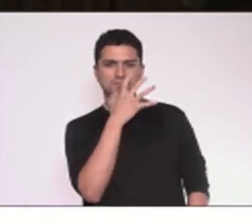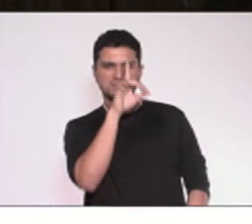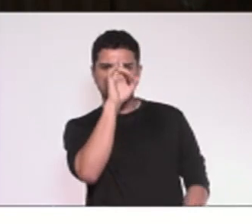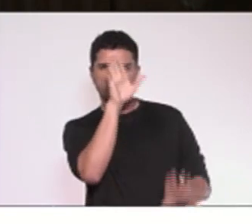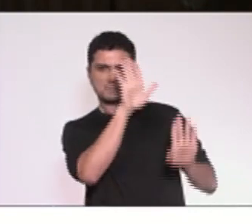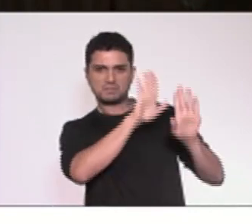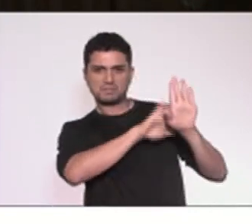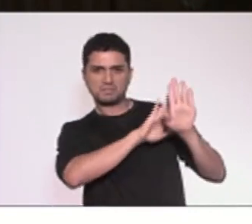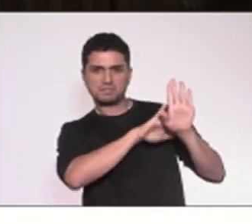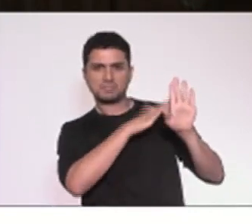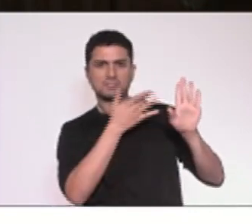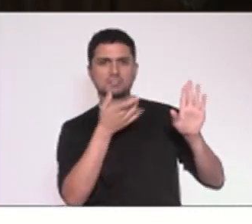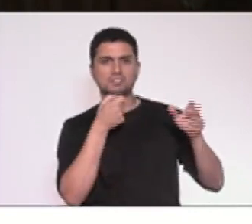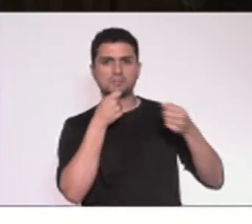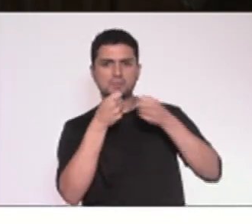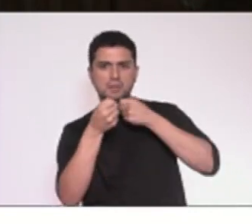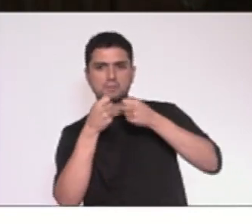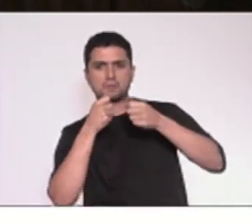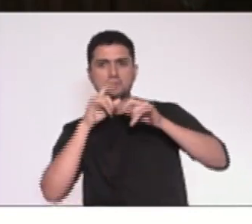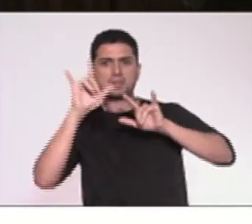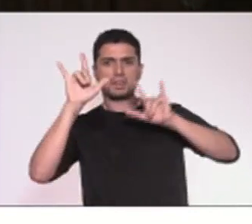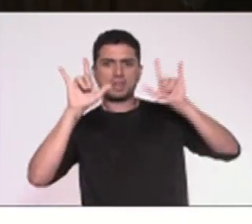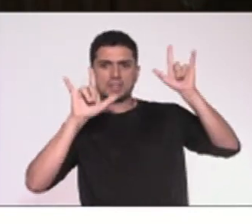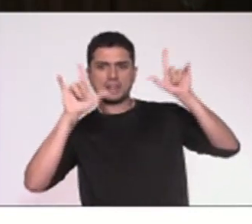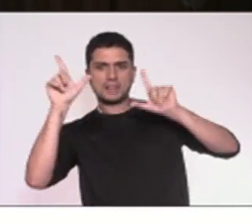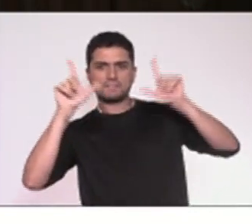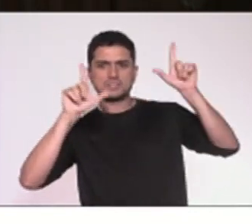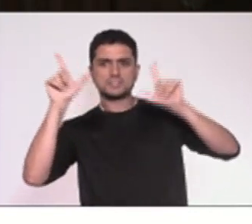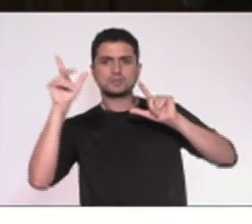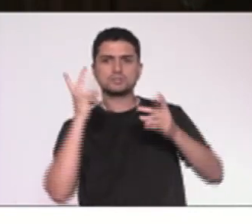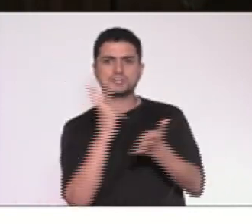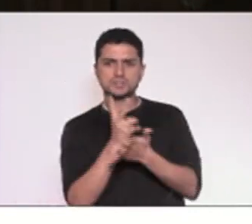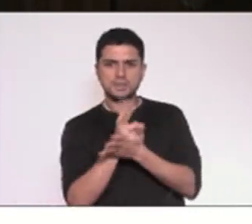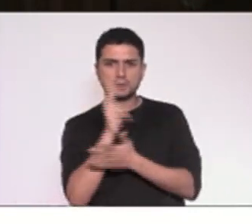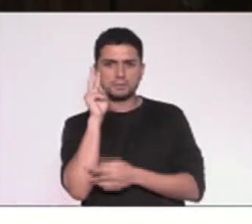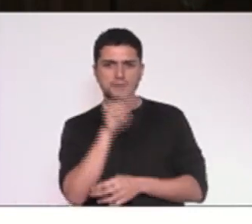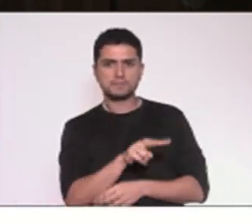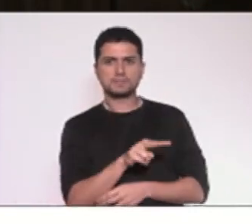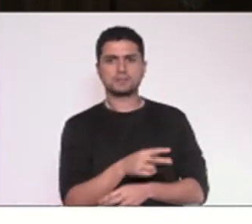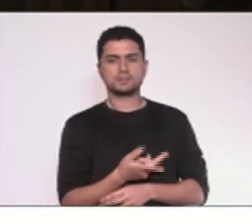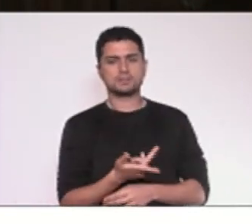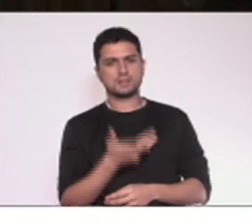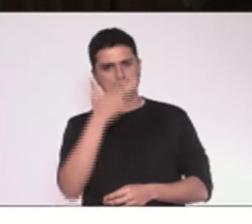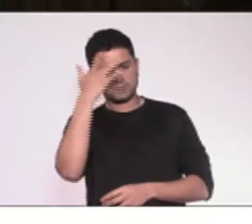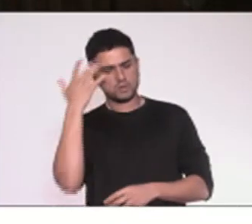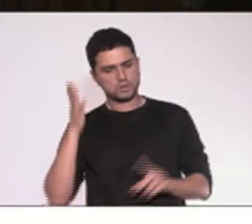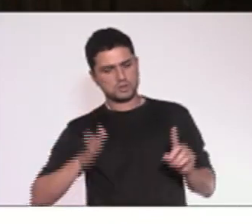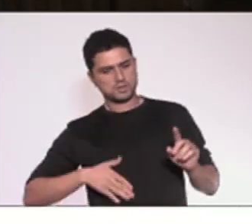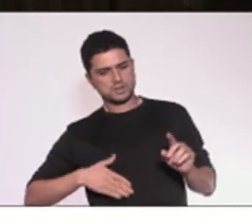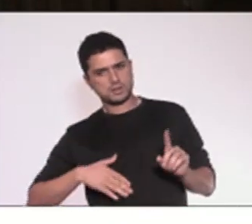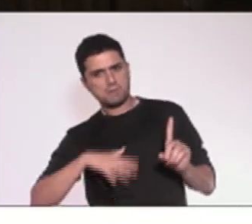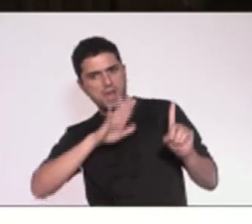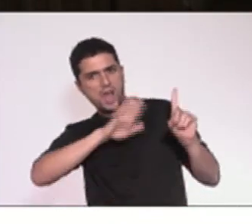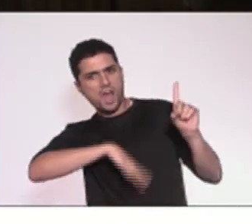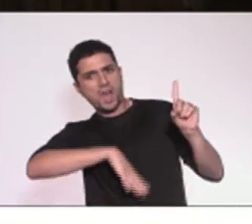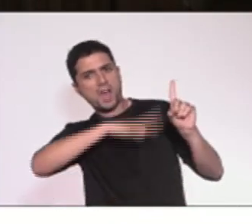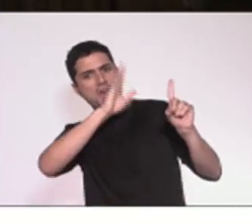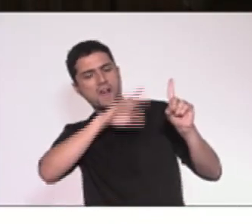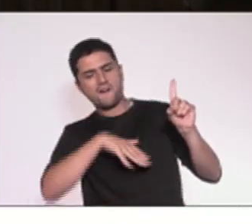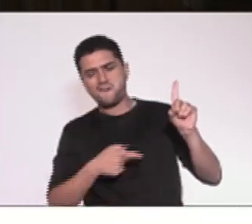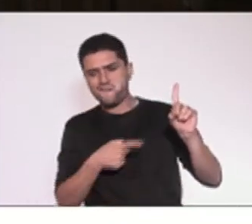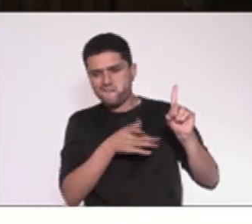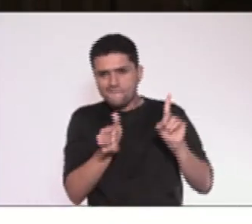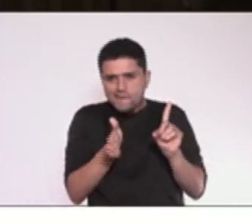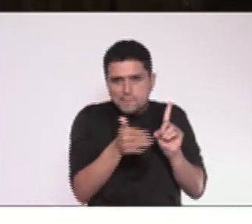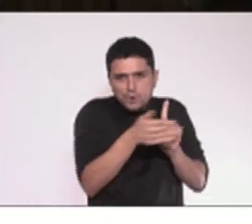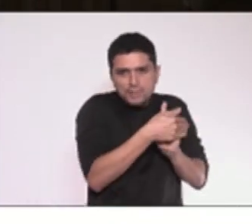pseudo-intelectuais que glamorizam o traficante, o criminoso de uma forma geral, que tem uma inversão de valores